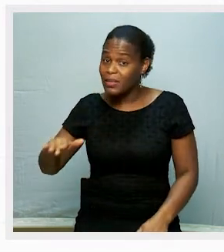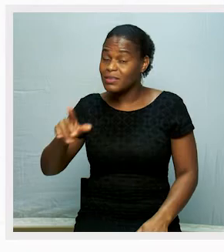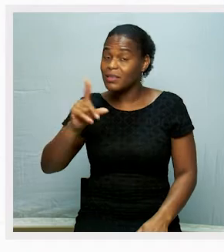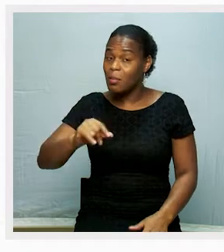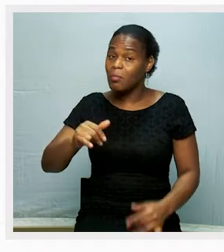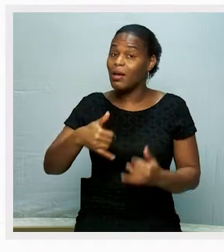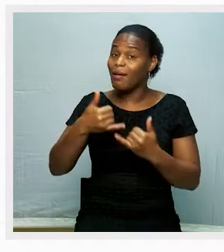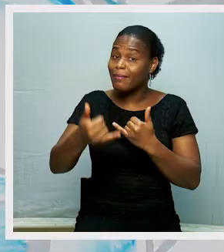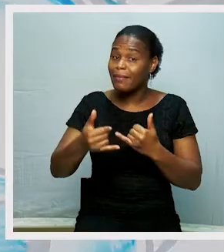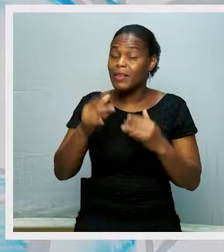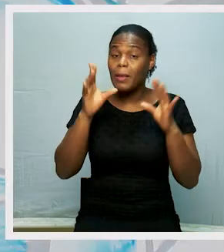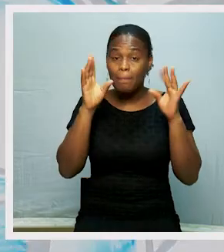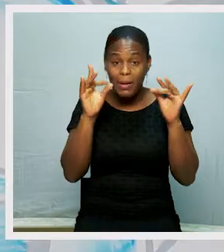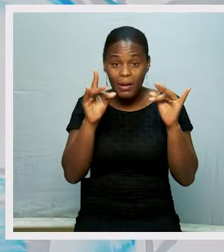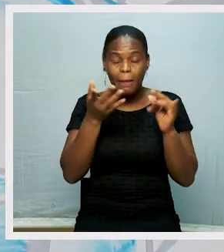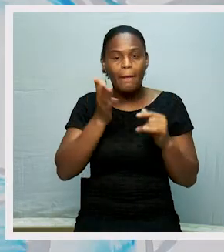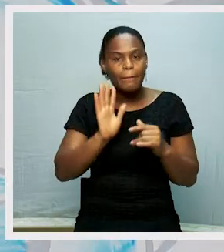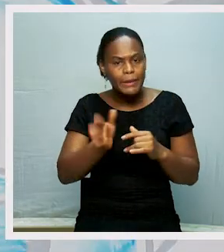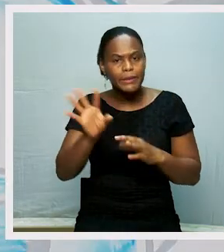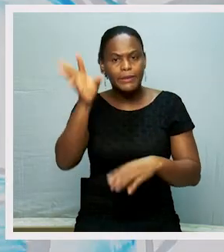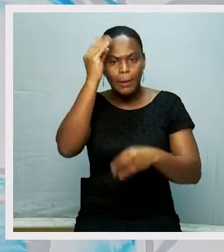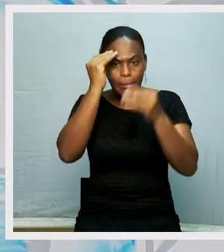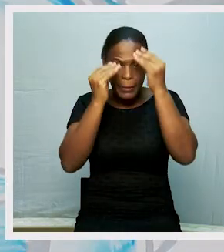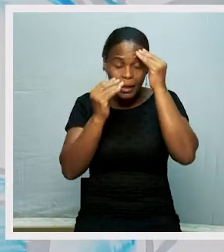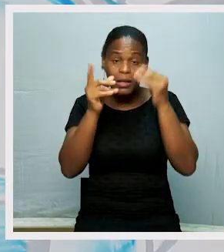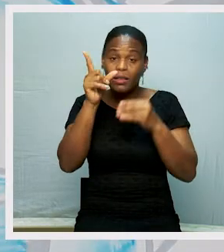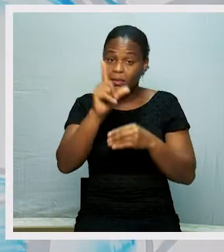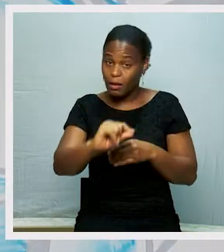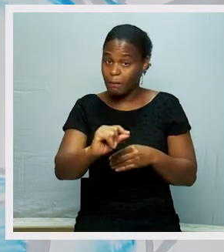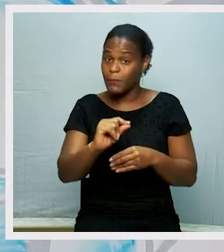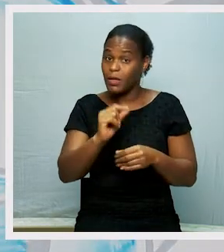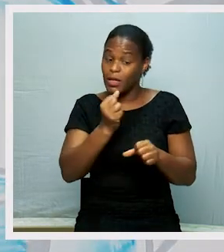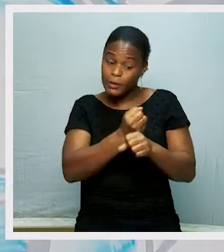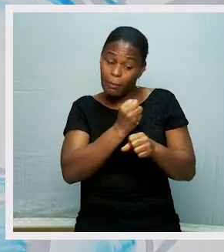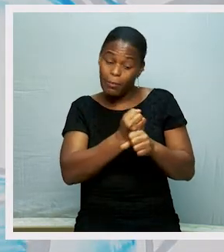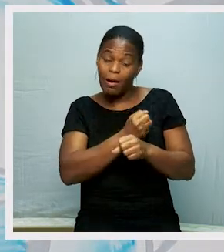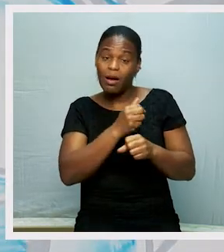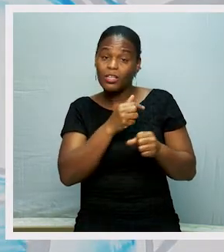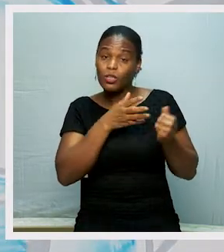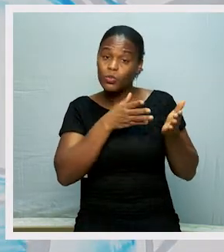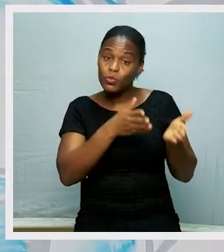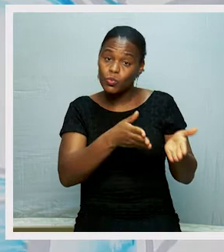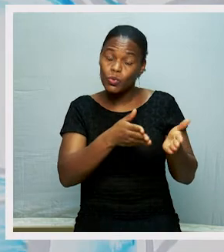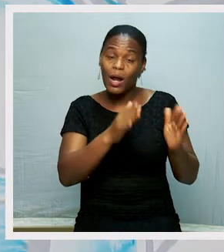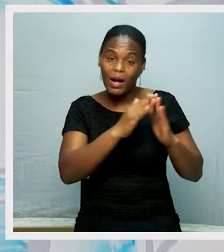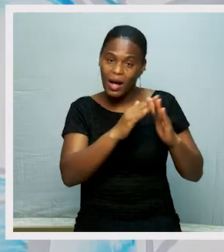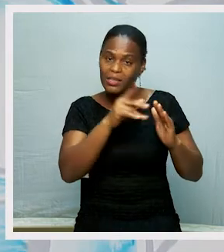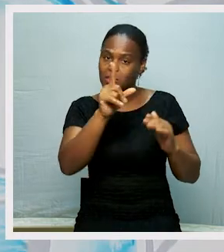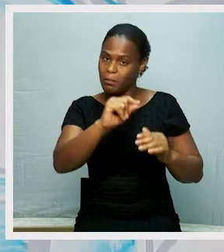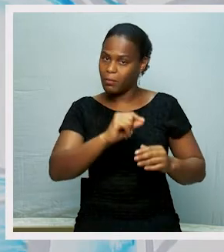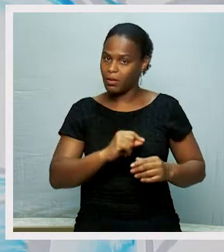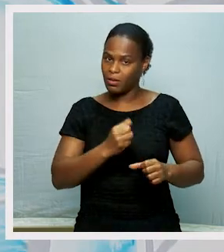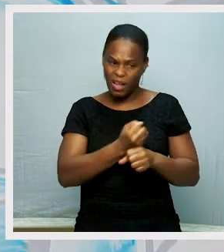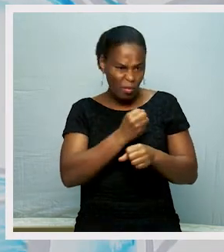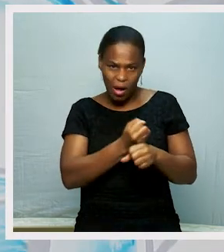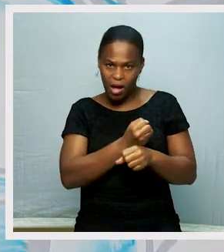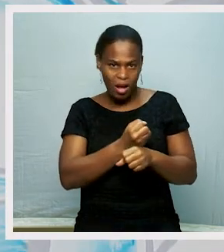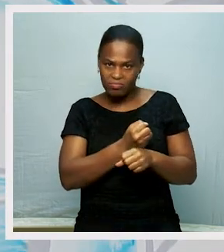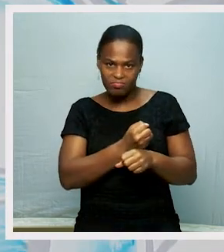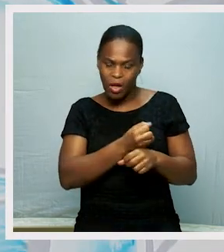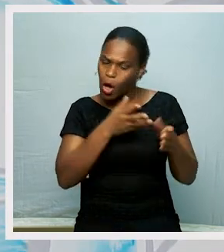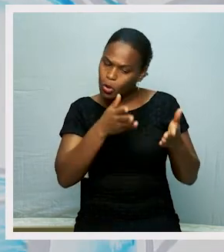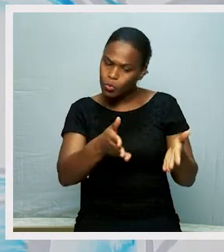também, para além de brincar, tem que aprender a fazer os afazeres domésticos. Não são